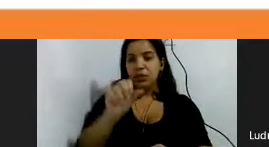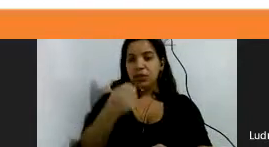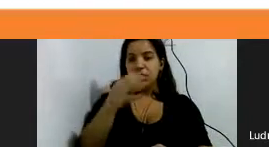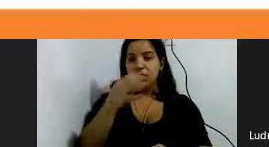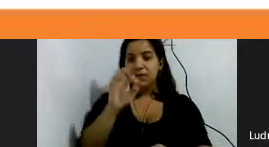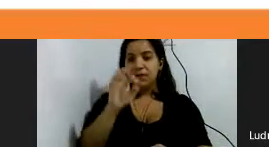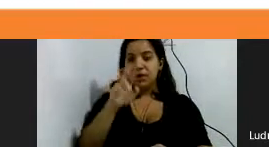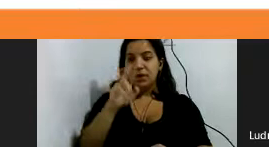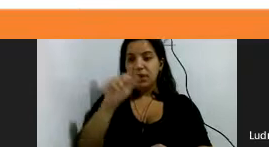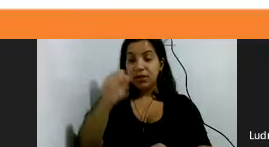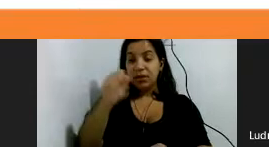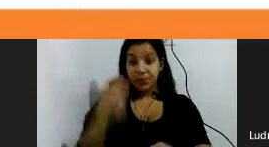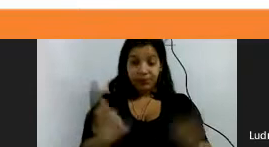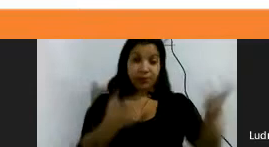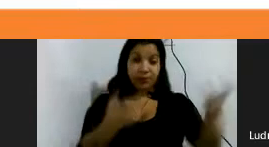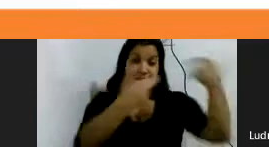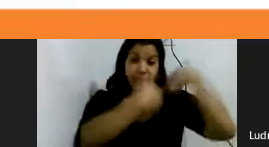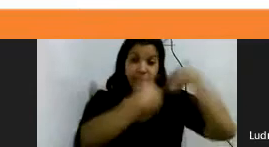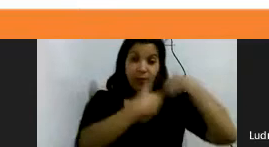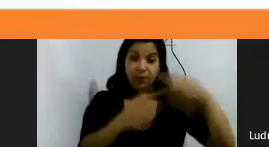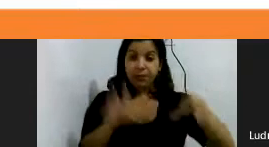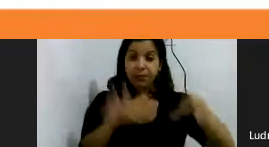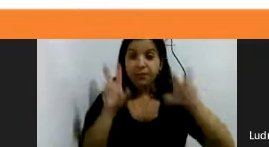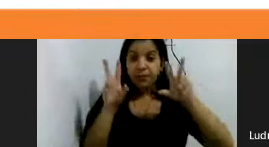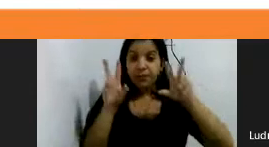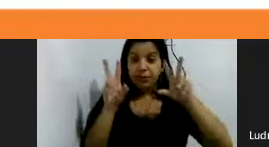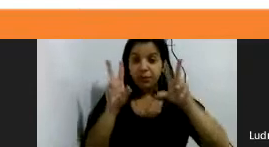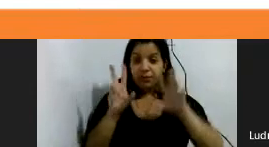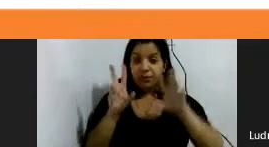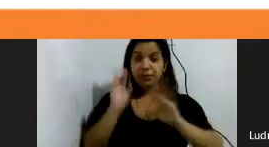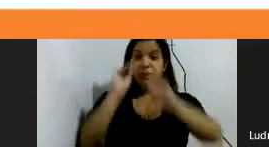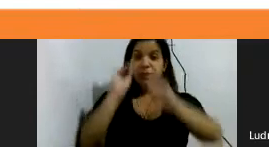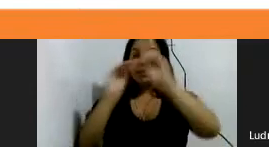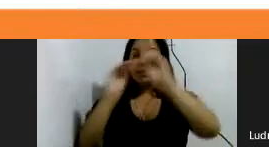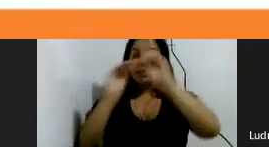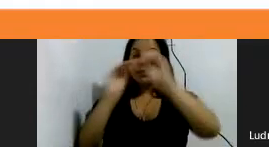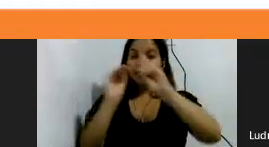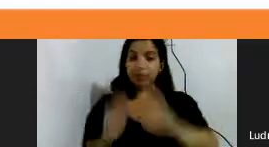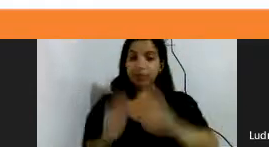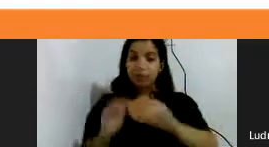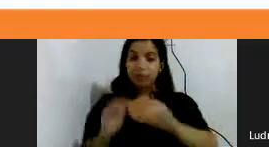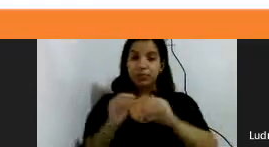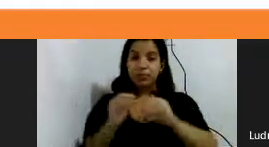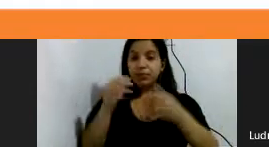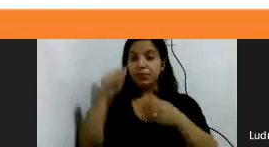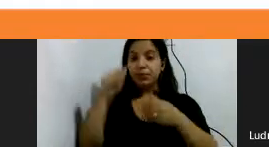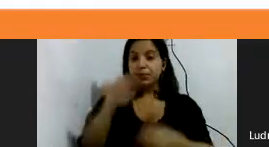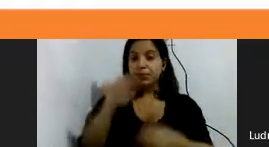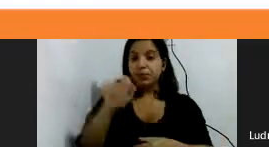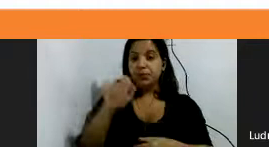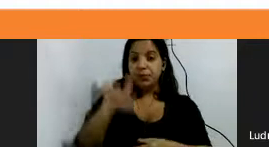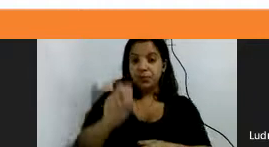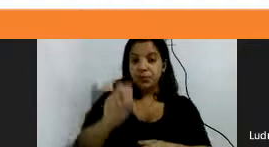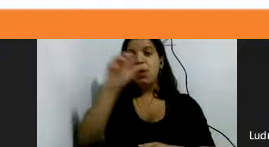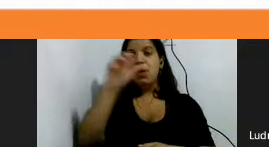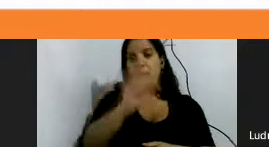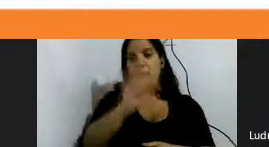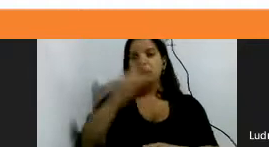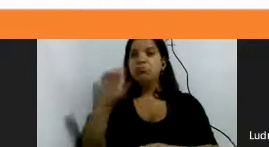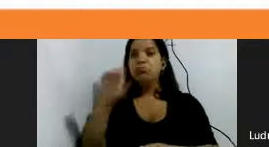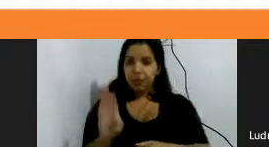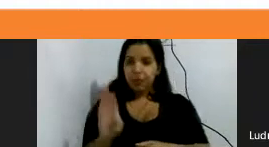as responsáveis por inserir o antígeno A e o antígeno B